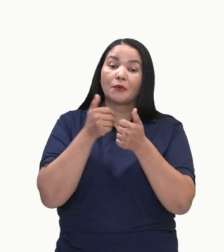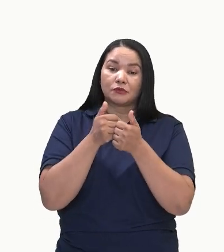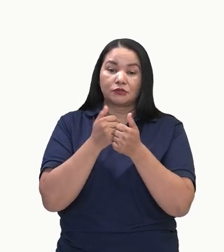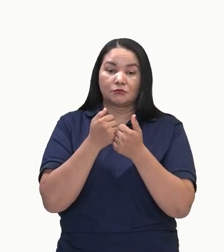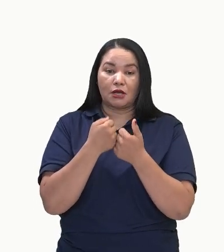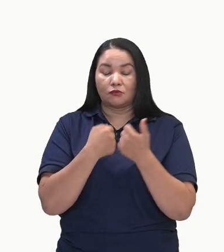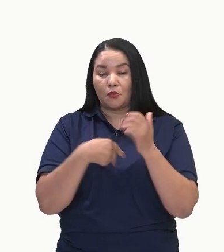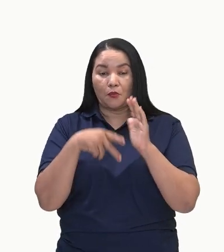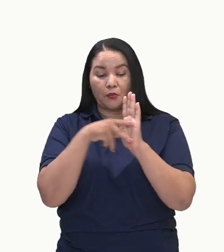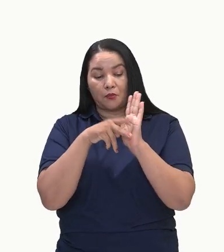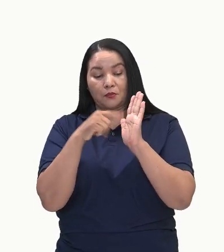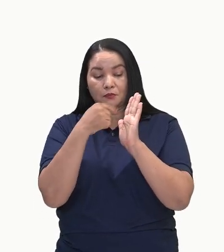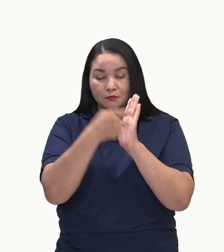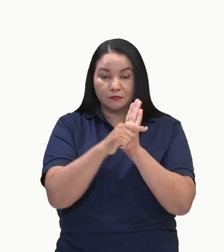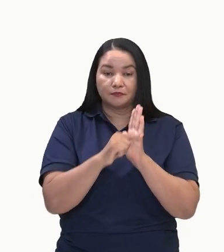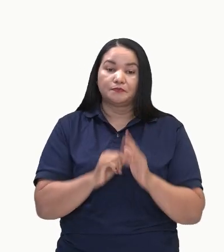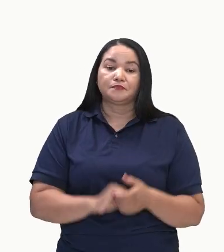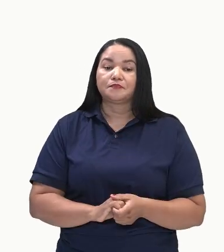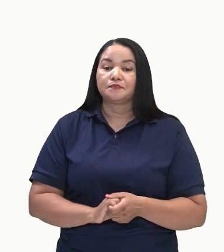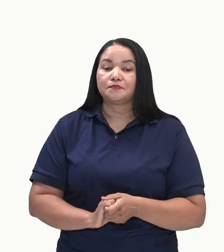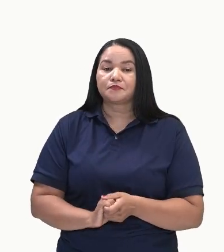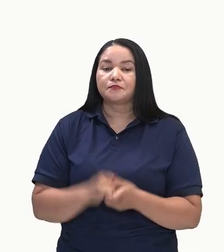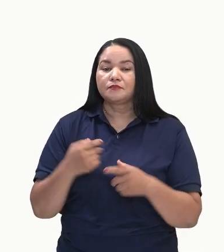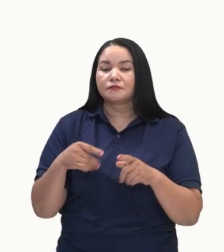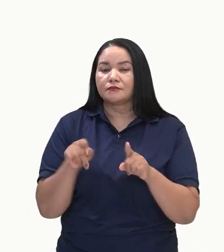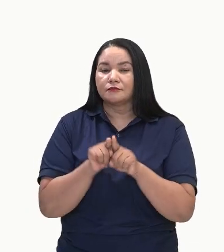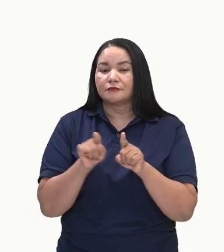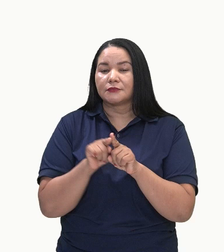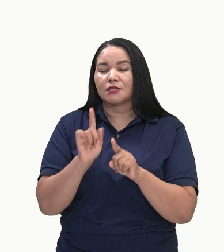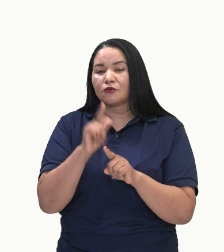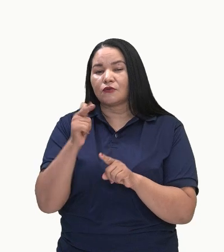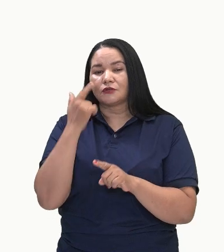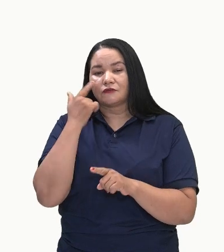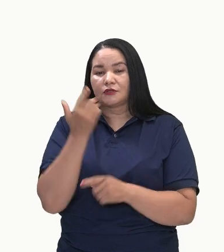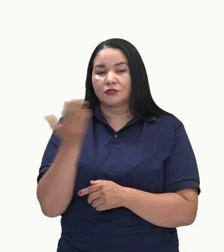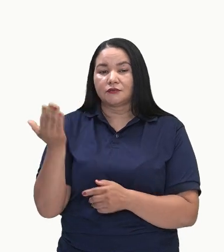questão para a gente resolver e eu quero te chamar a atenção porque você vai gostar dessa questão, olha só.